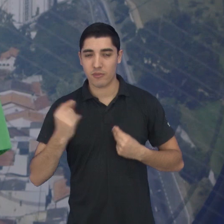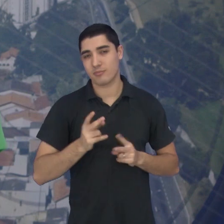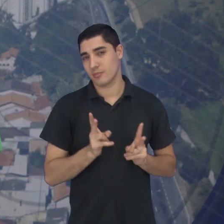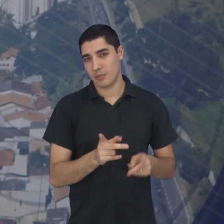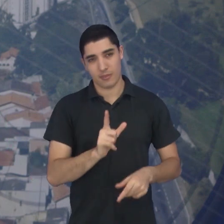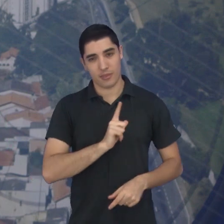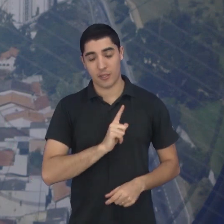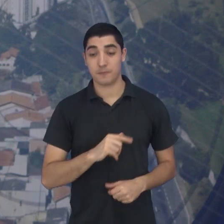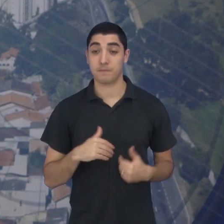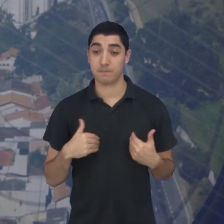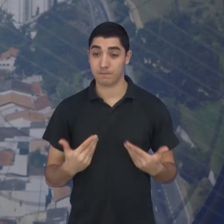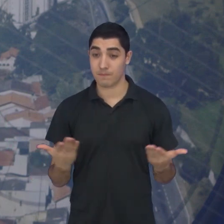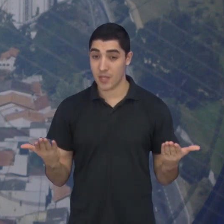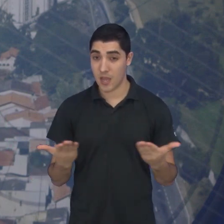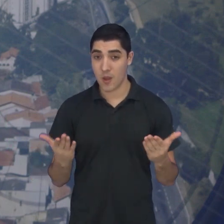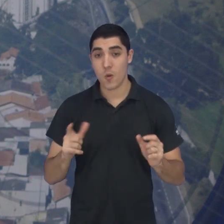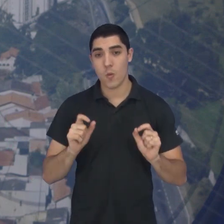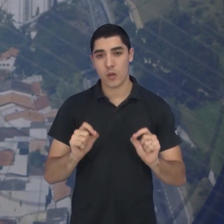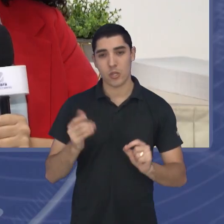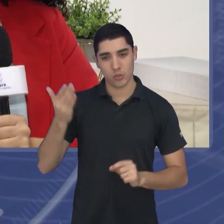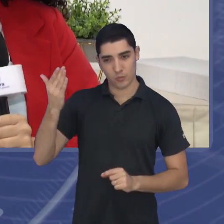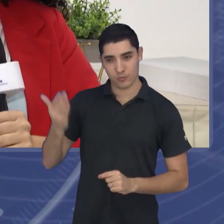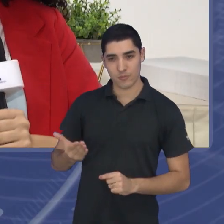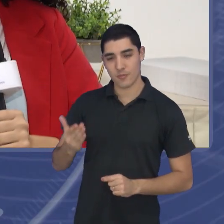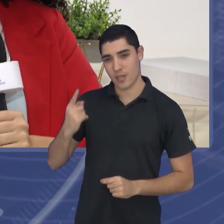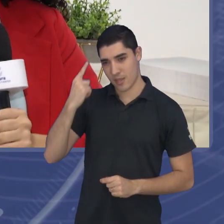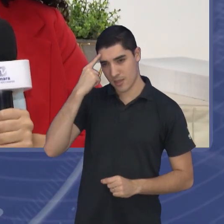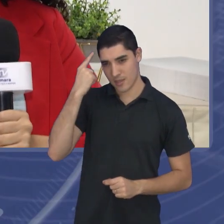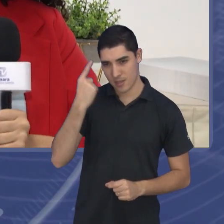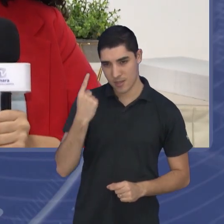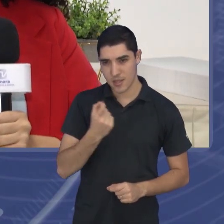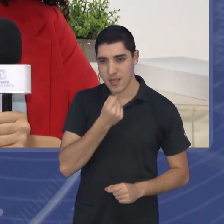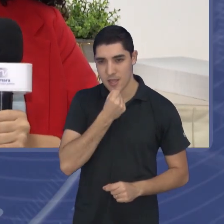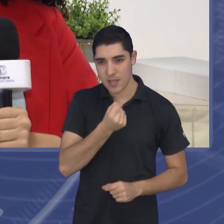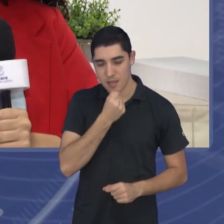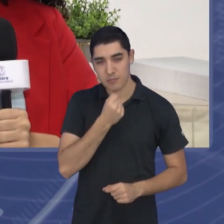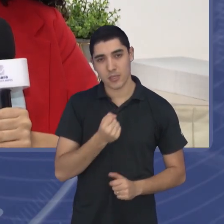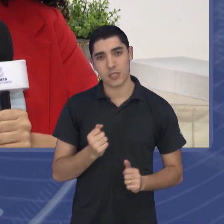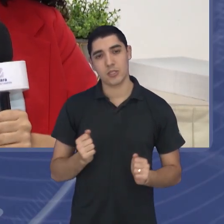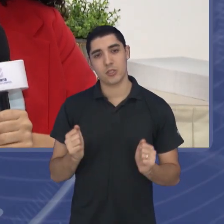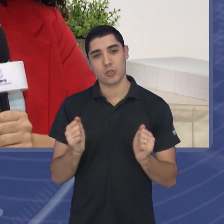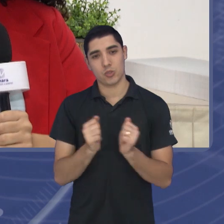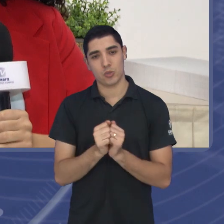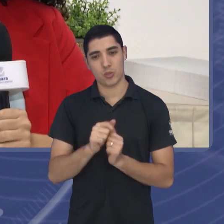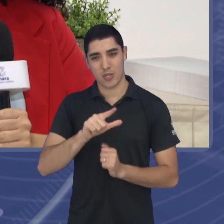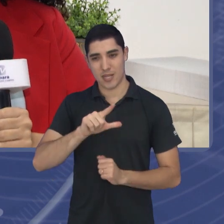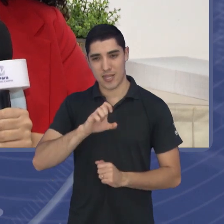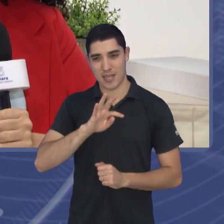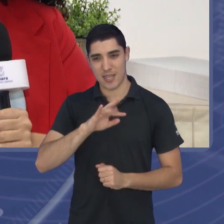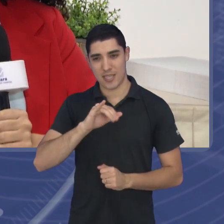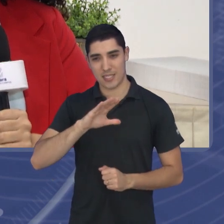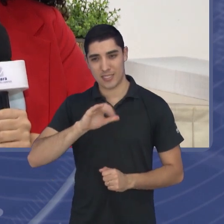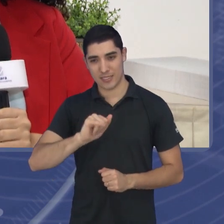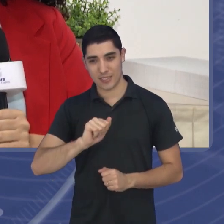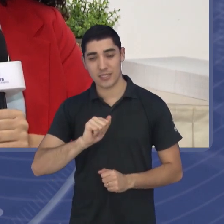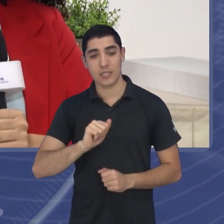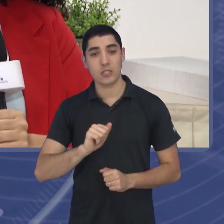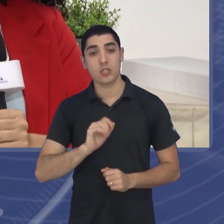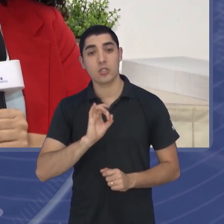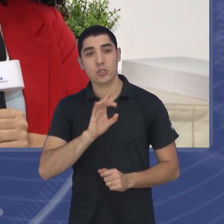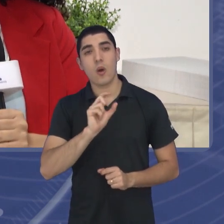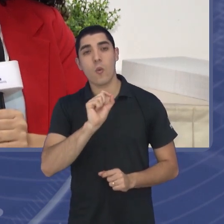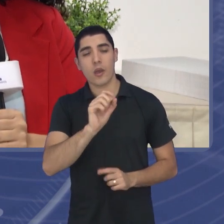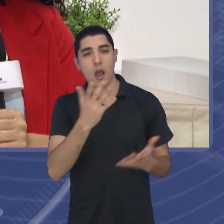Sim. Bom, quero voltar agora com a Tamires e com a Letícia, gente. Mas antes quero passar, só para a